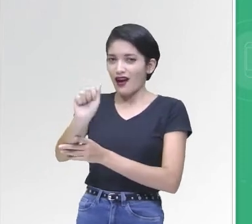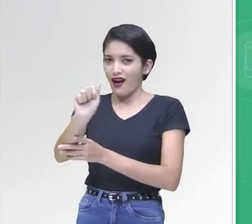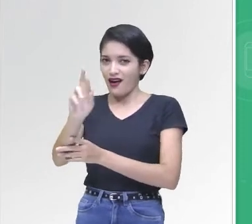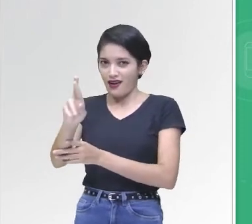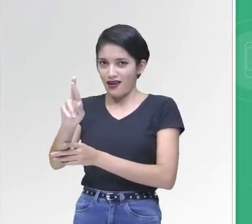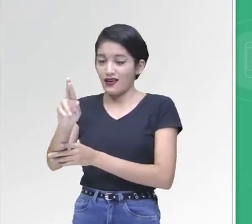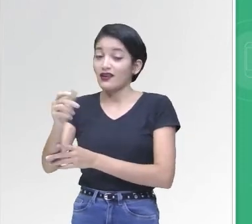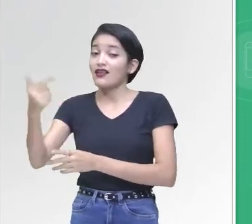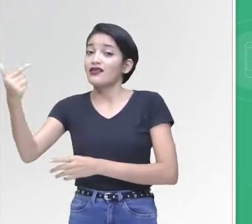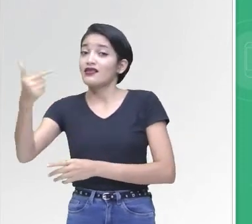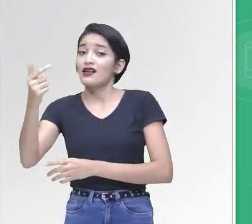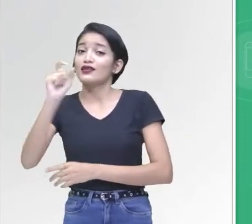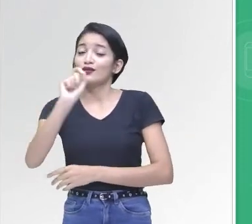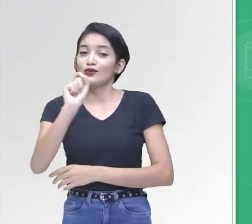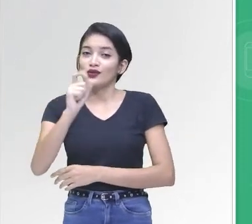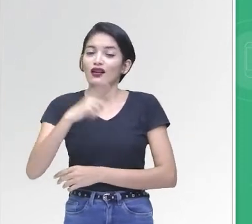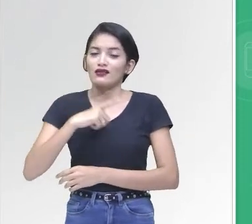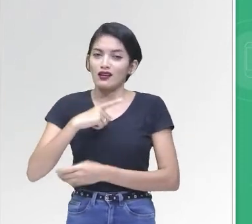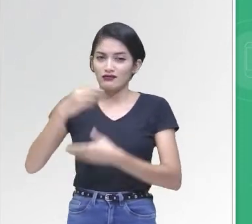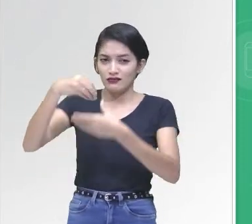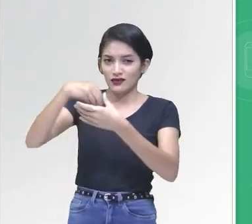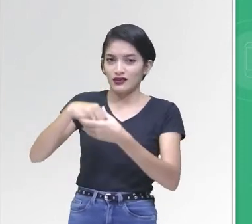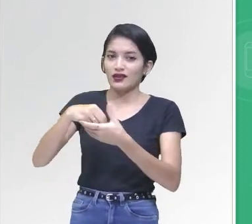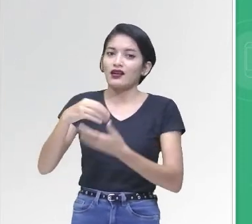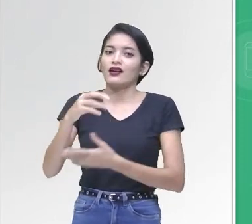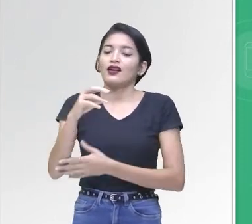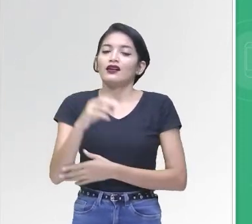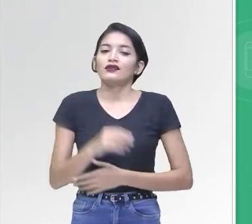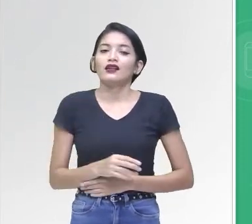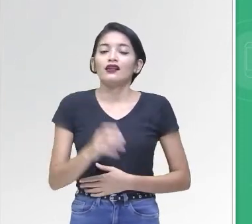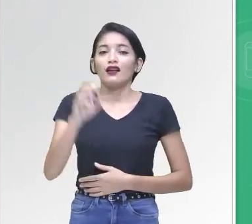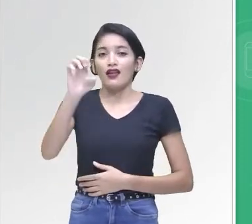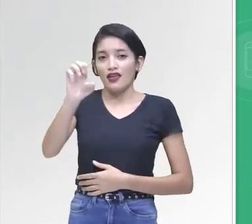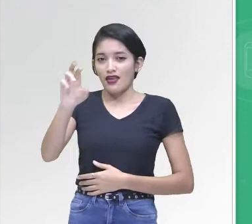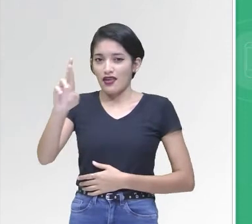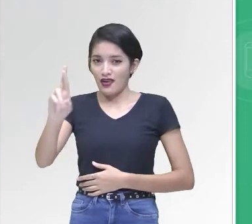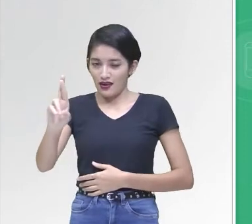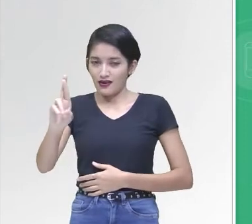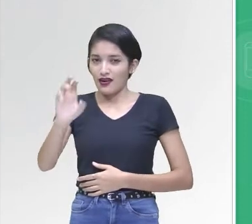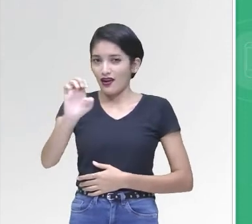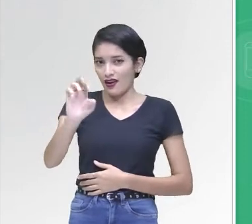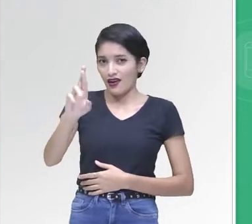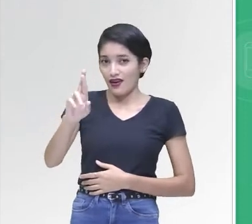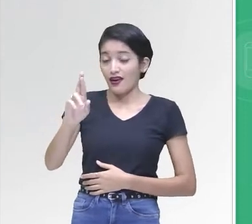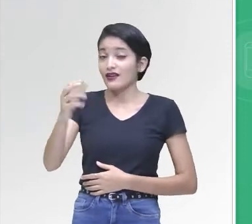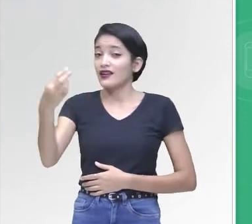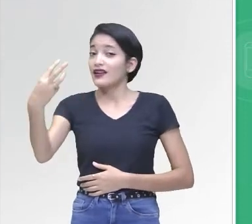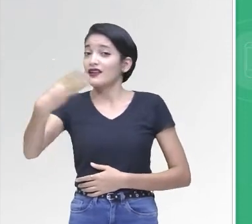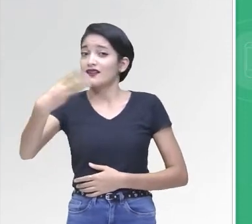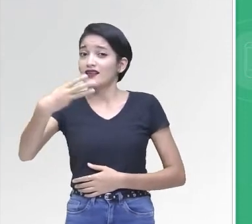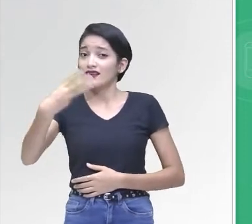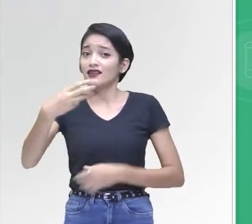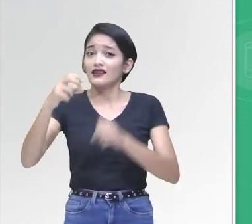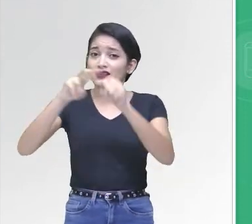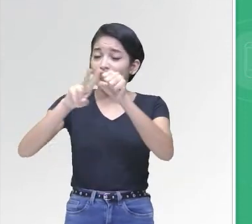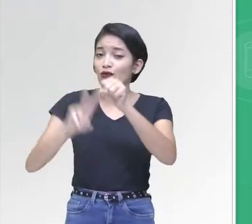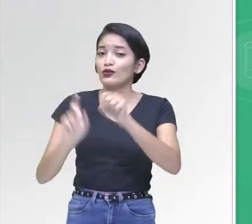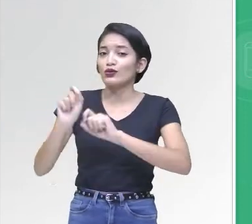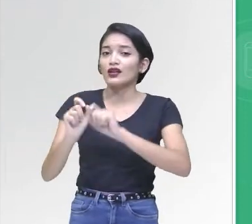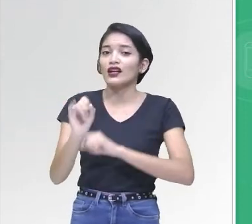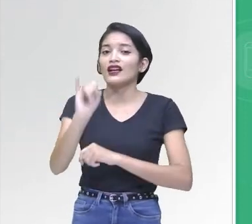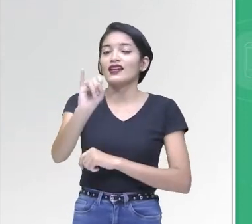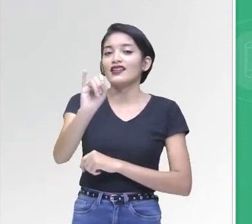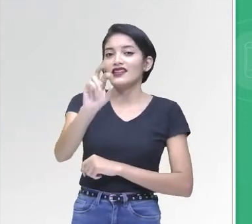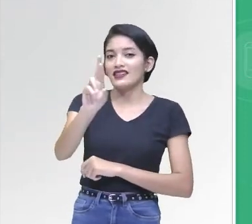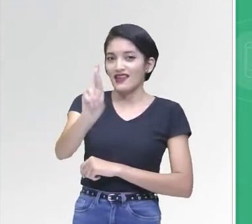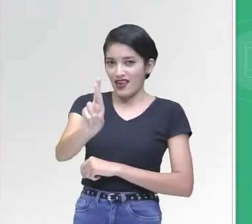Na segunda conjugação, ER, o ER, e da terceira conjugação,